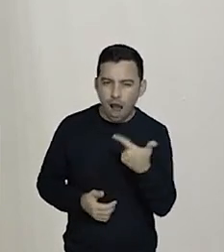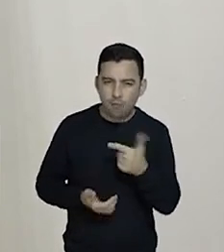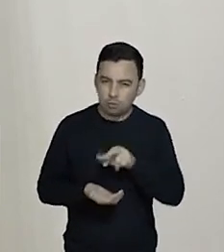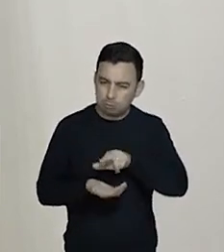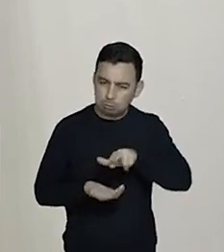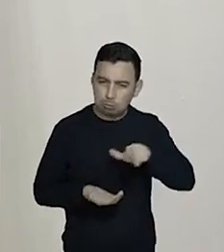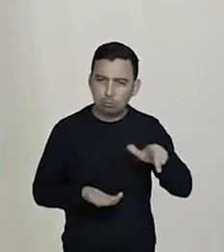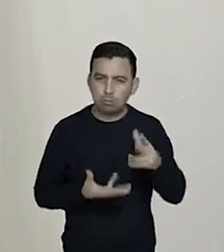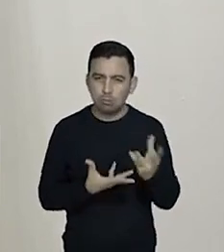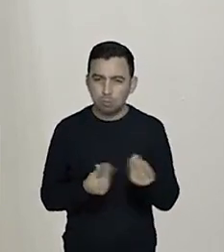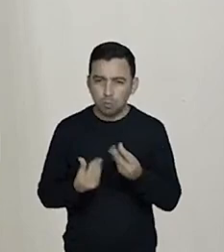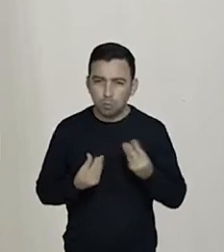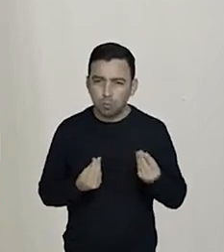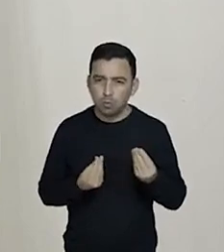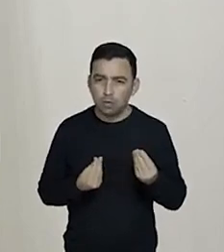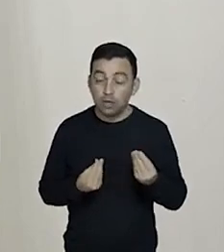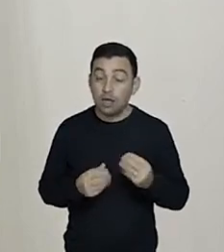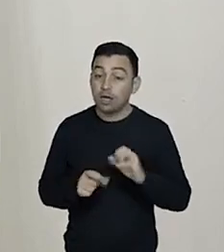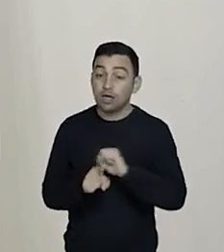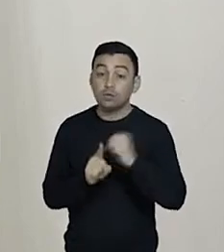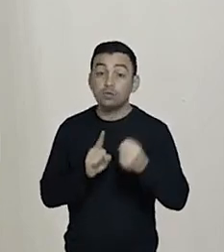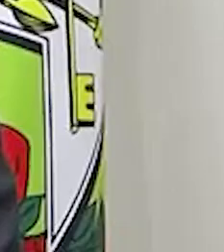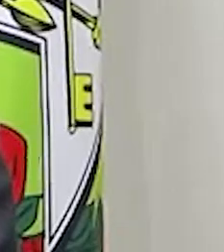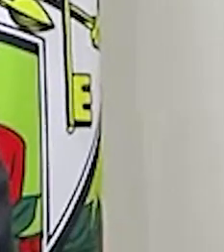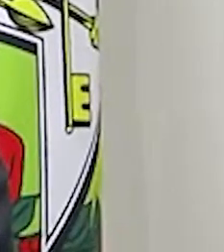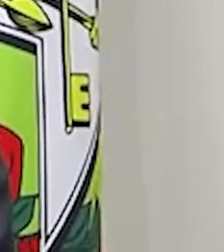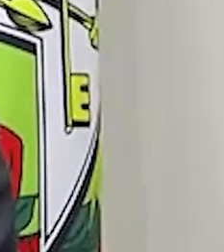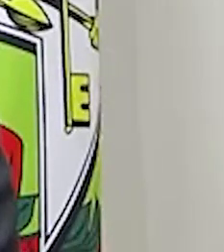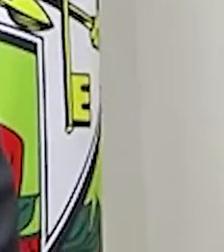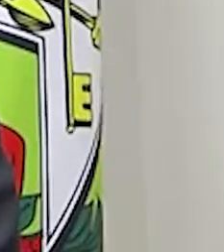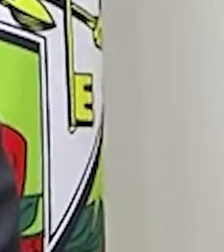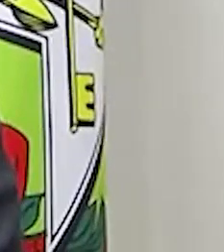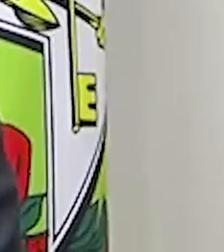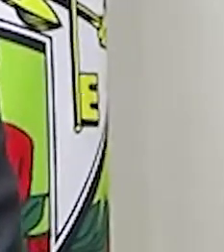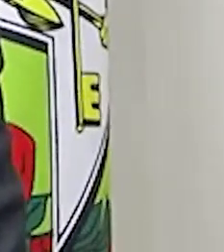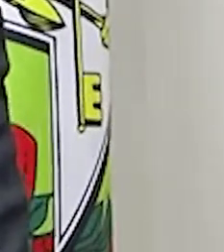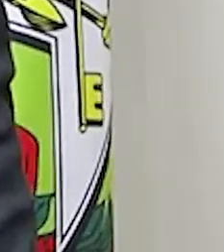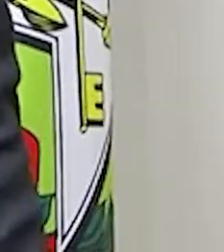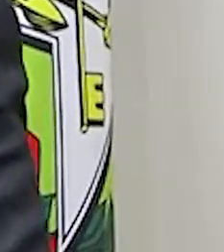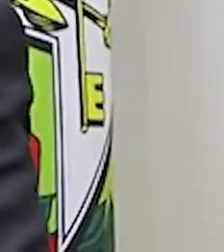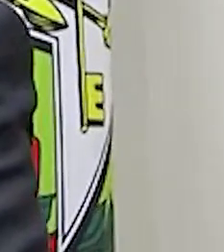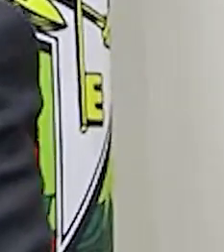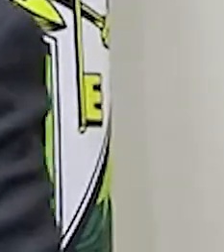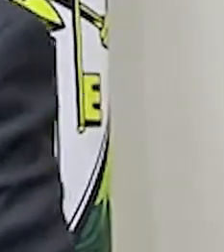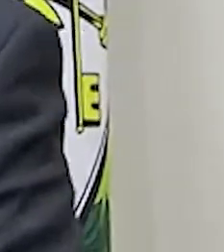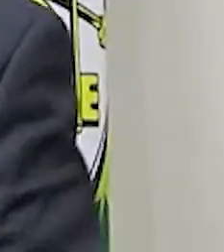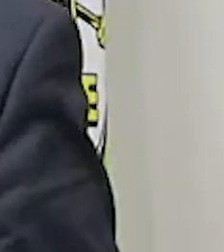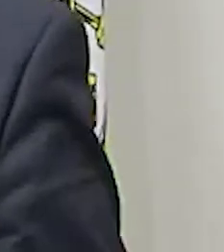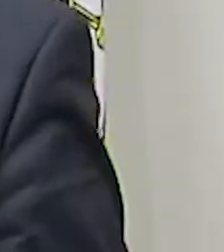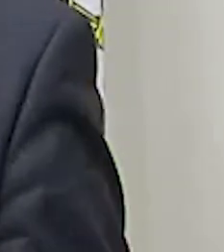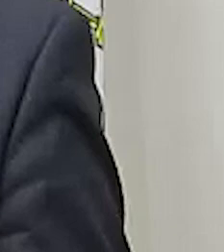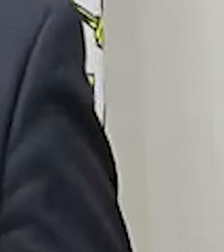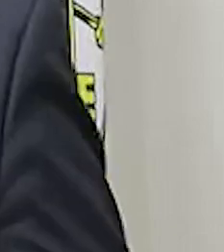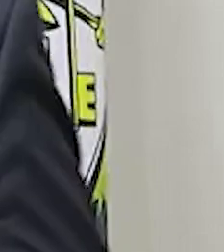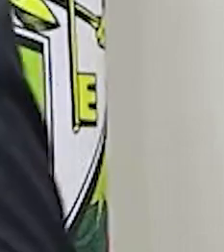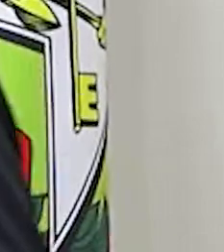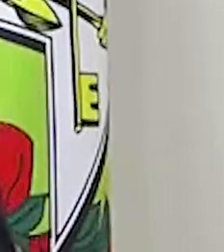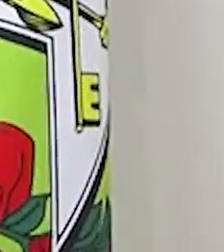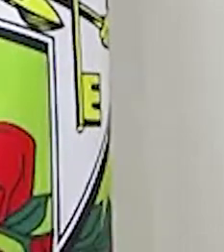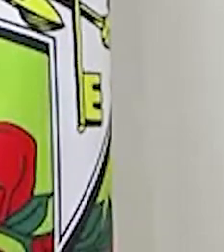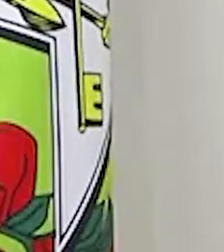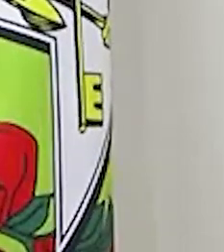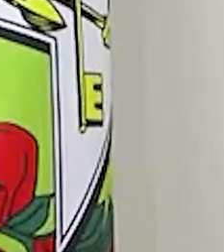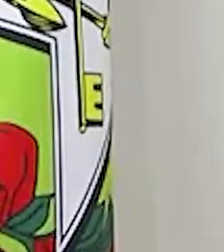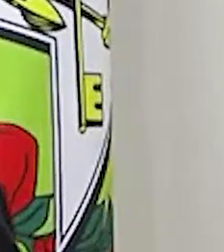o que faz a sociedade refém aposentadoria dos ex-governadores em Santa Catarina faltou